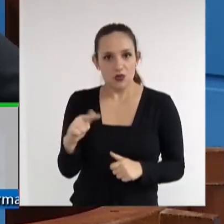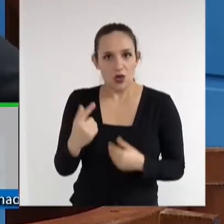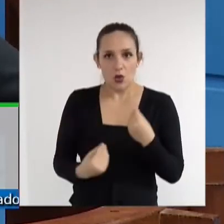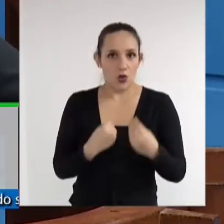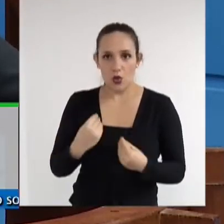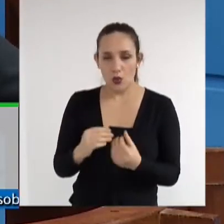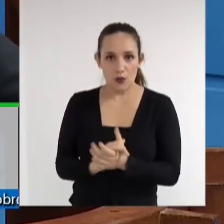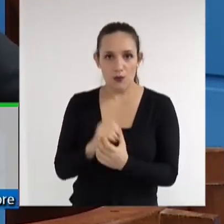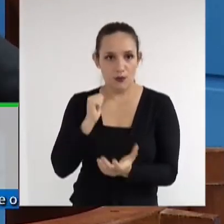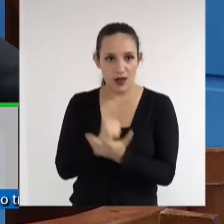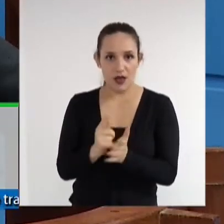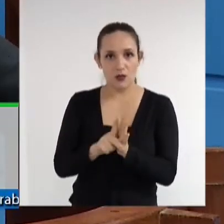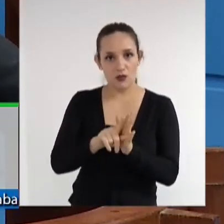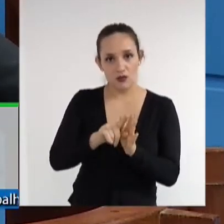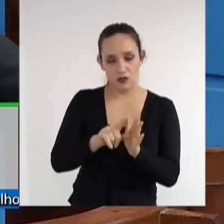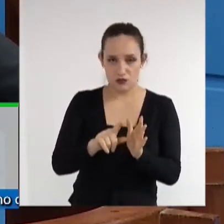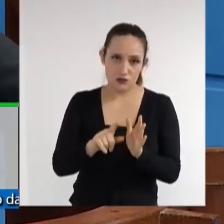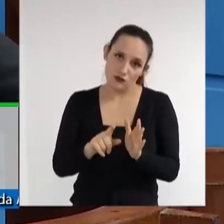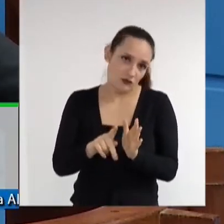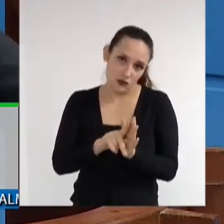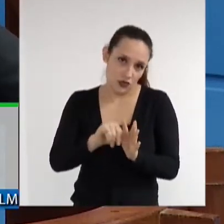saúde, ele fica